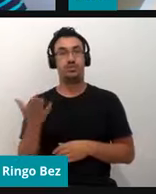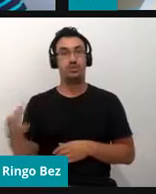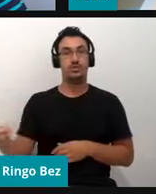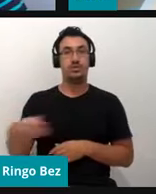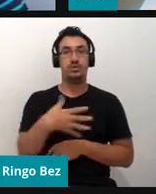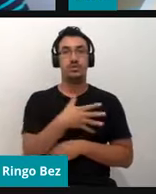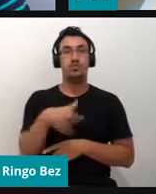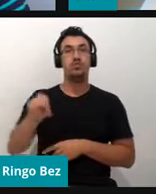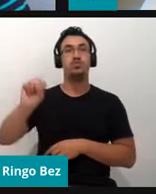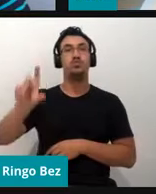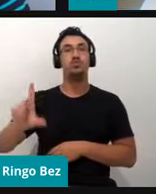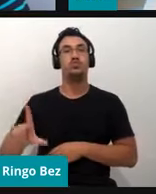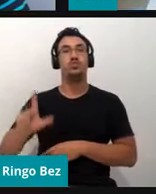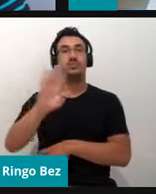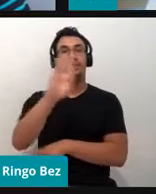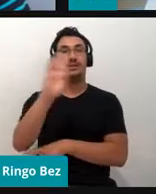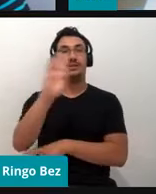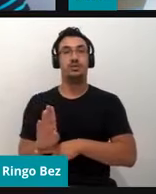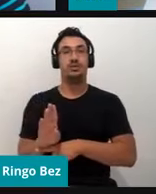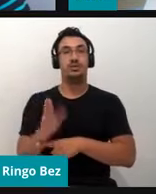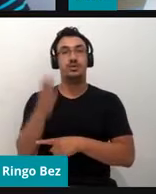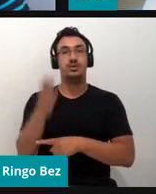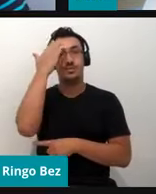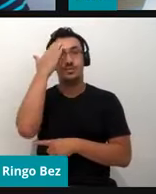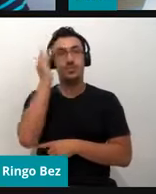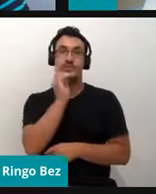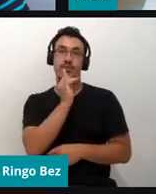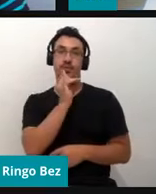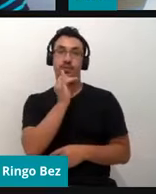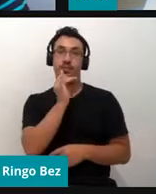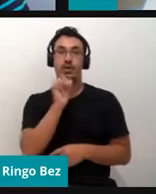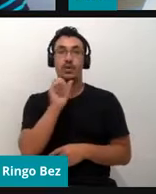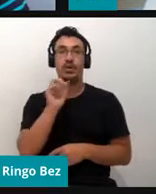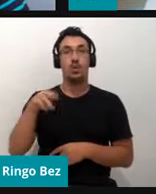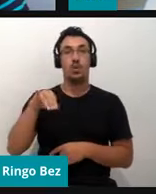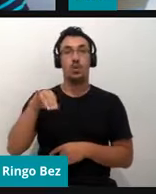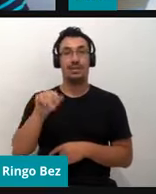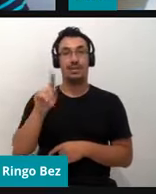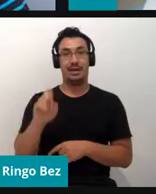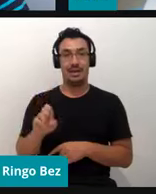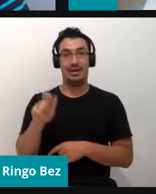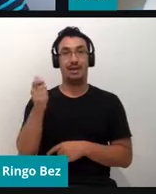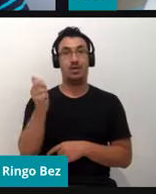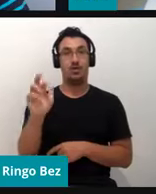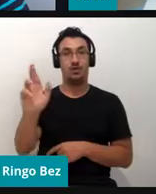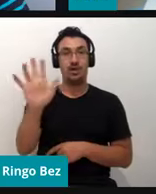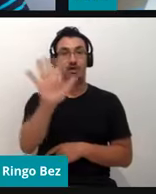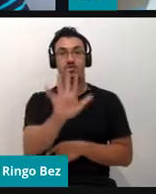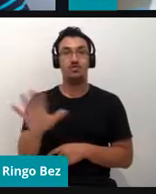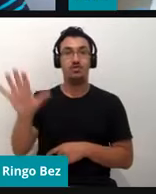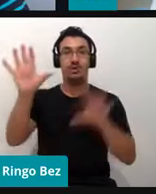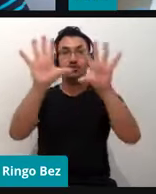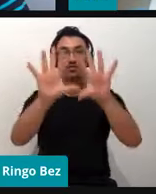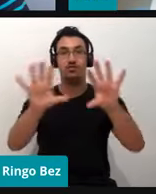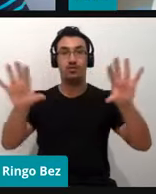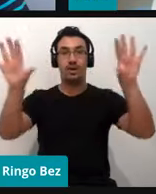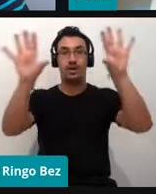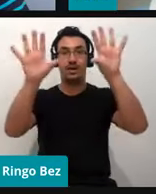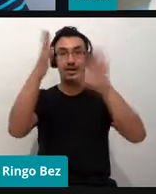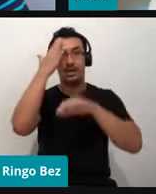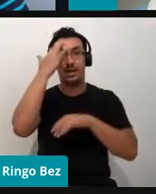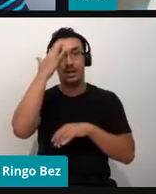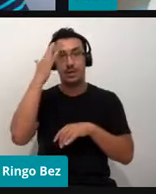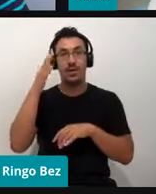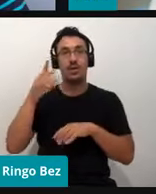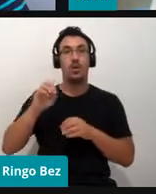do Brasil, né? Sabendo que, por exemplo, a umidade relativa do ar, o nível ideal, segundo a Organização Mundial